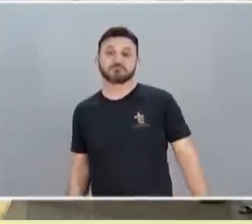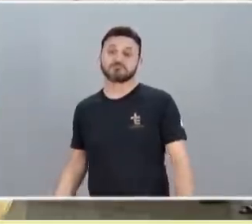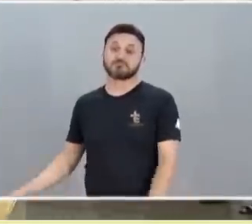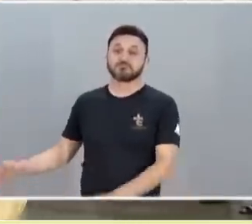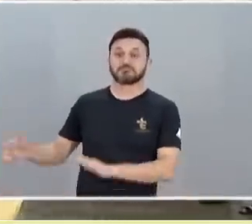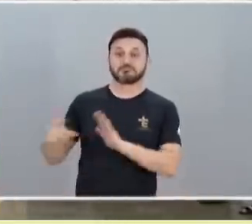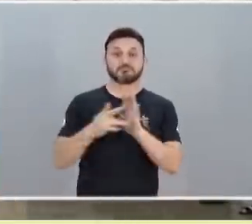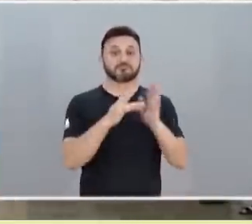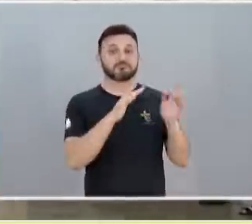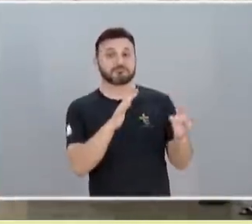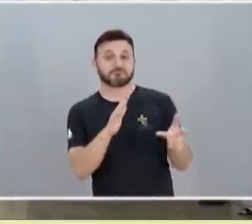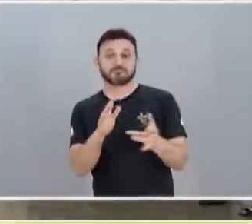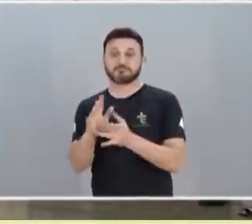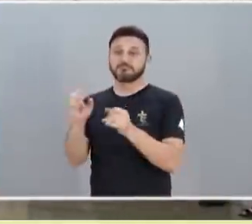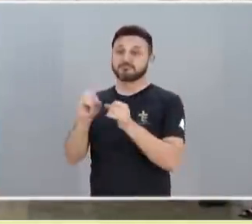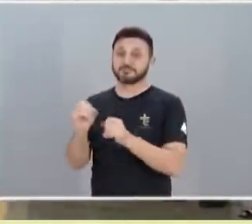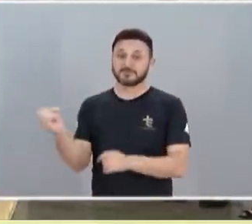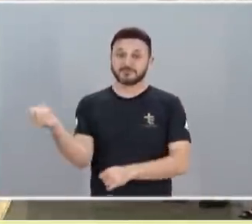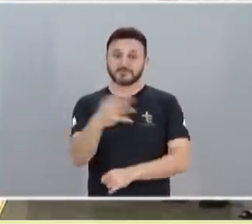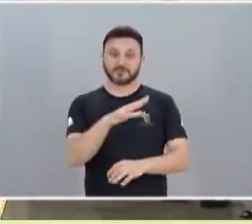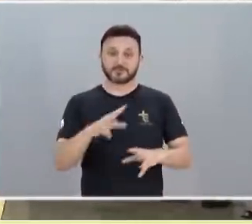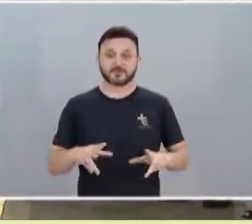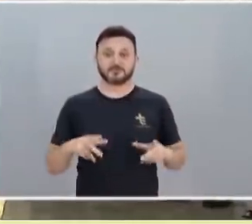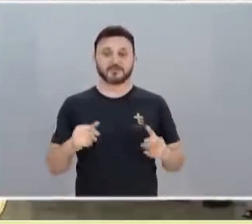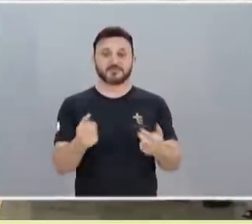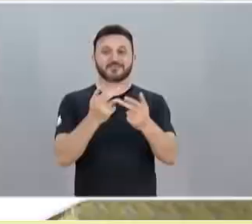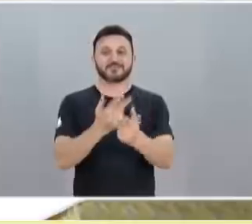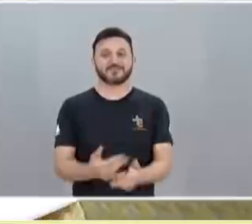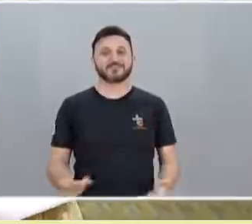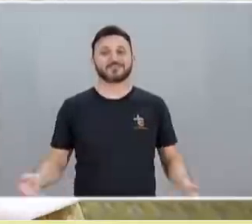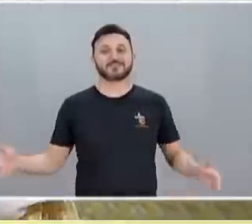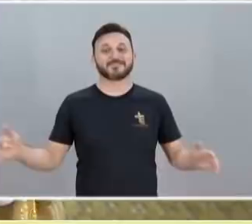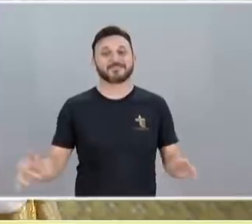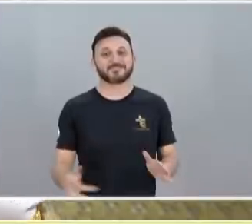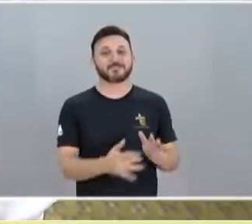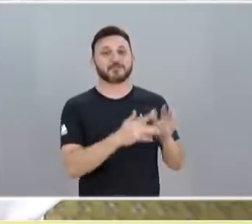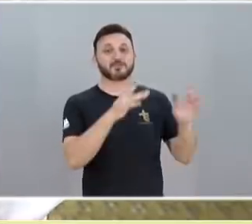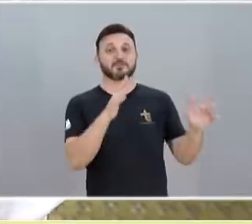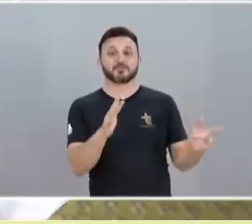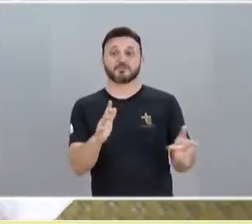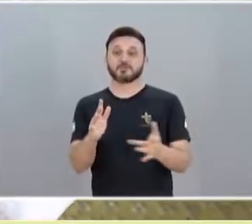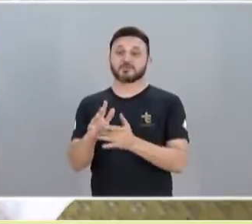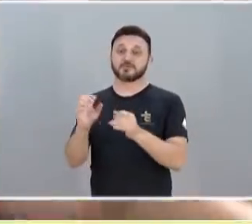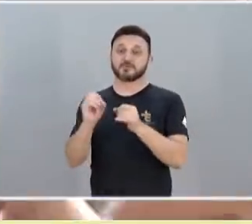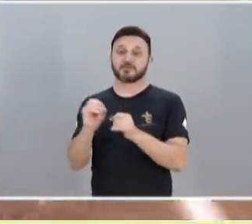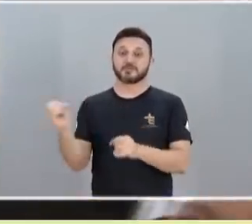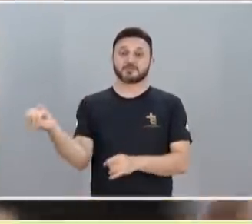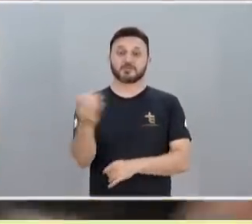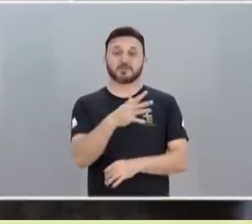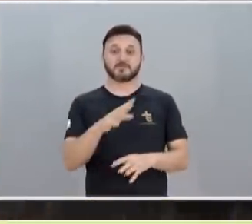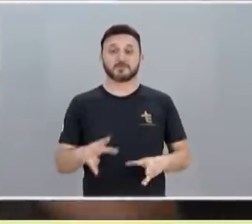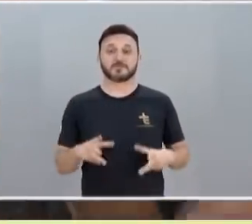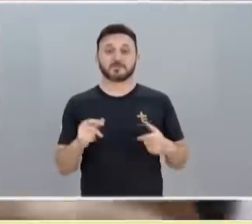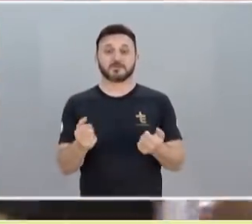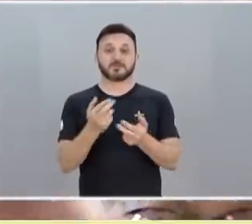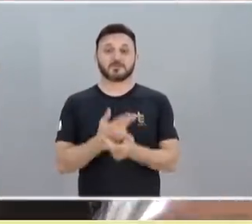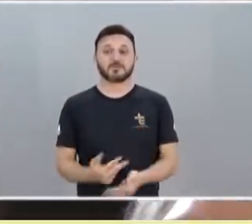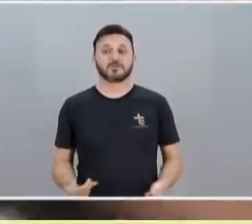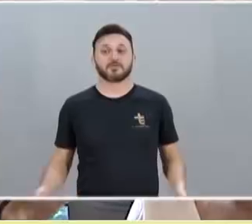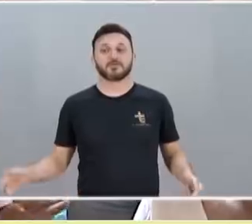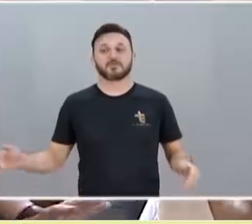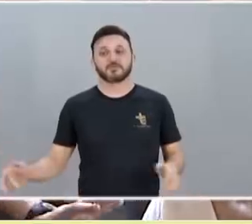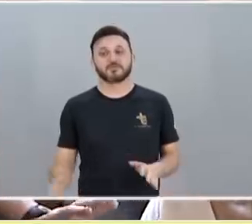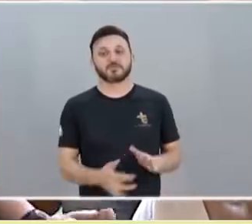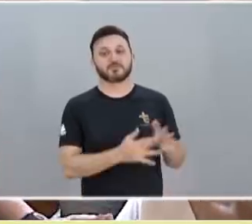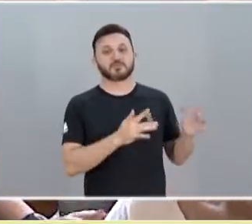Eis, que passo novas todas as coisas, que passo novas todas as coisas, que passo